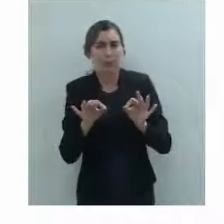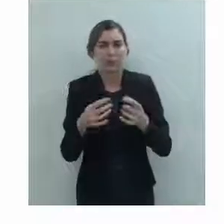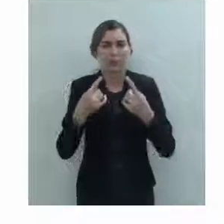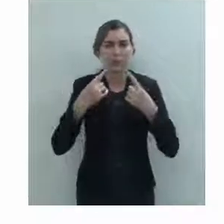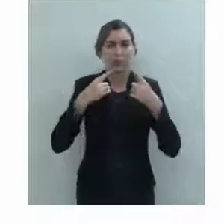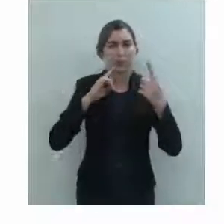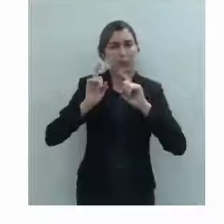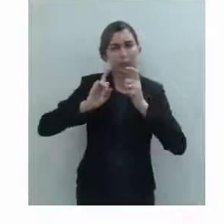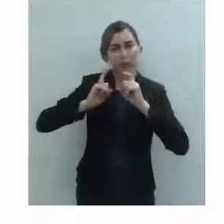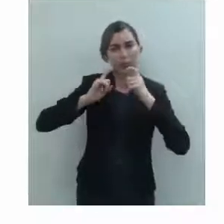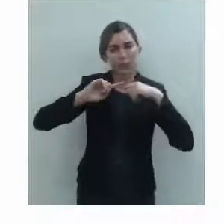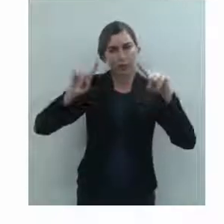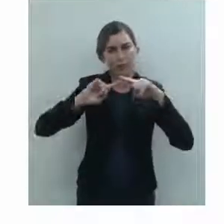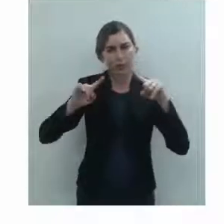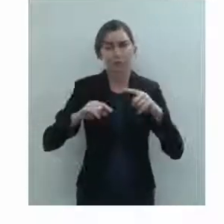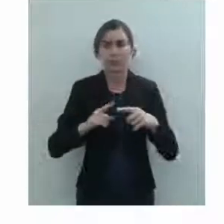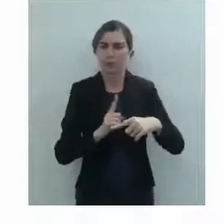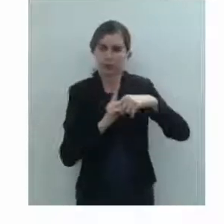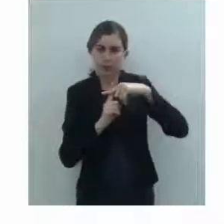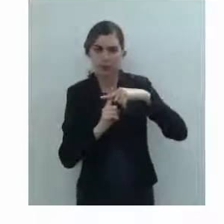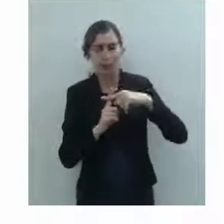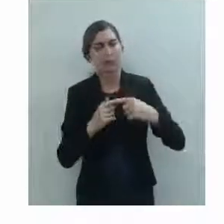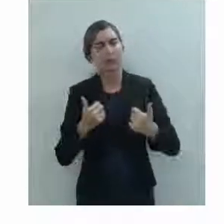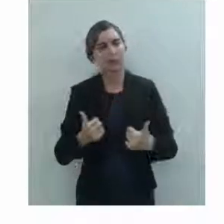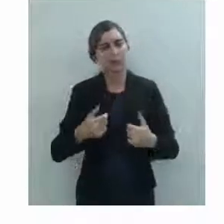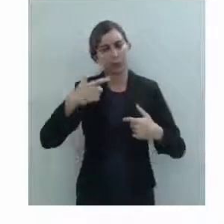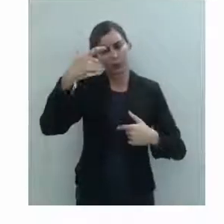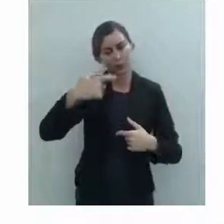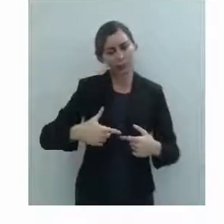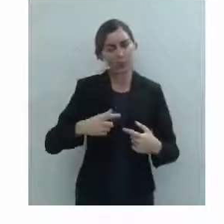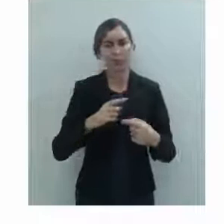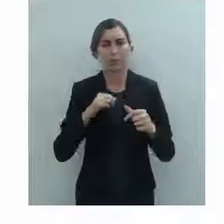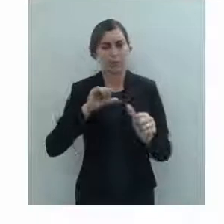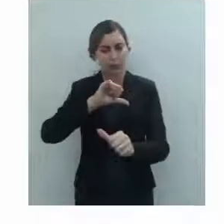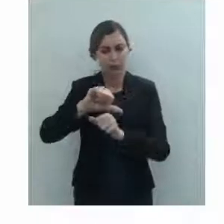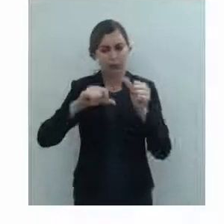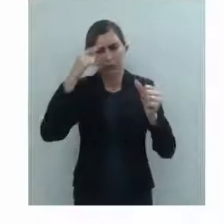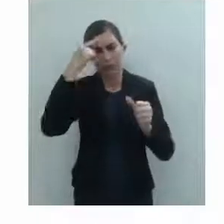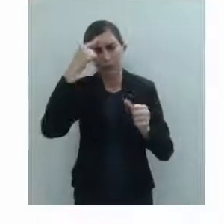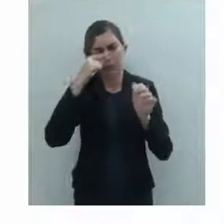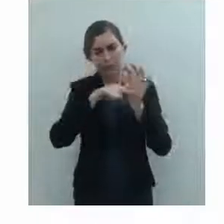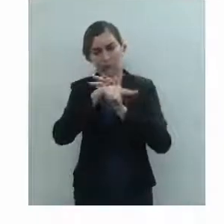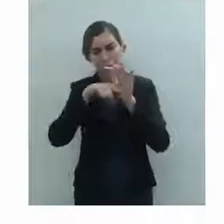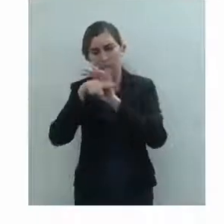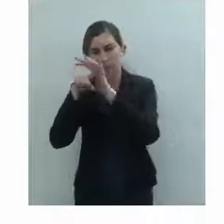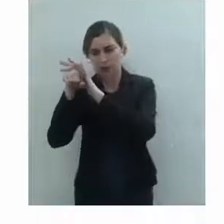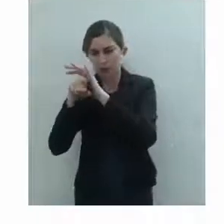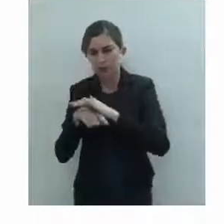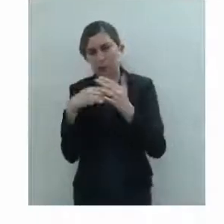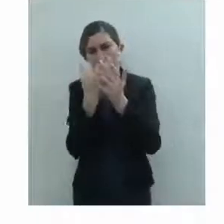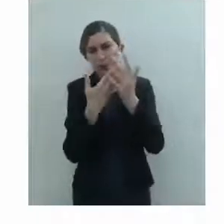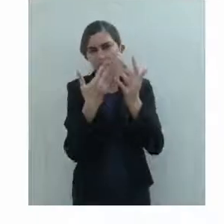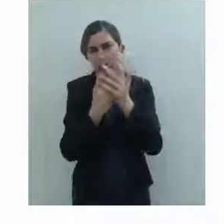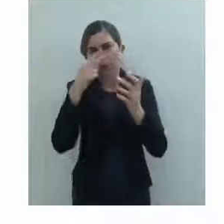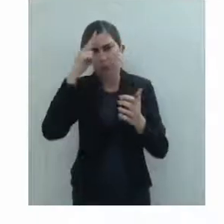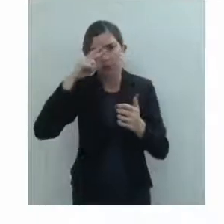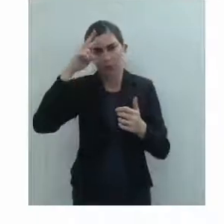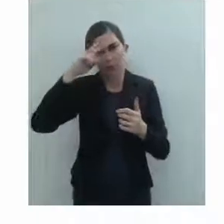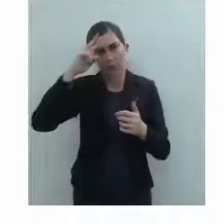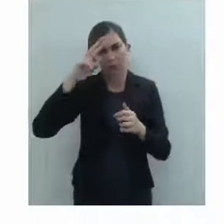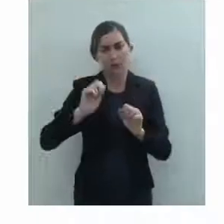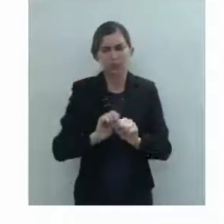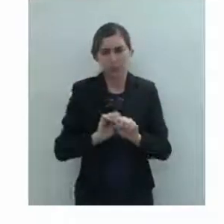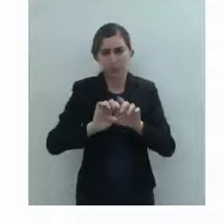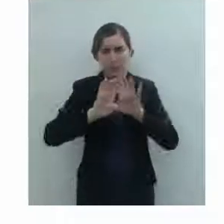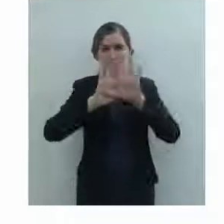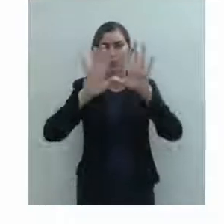crítico com a postura positivista transformando a forma de pesquisar e estudar história